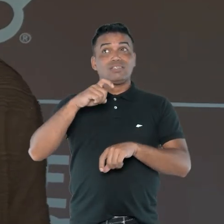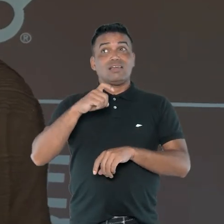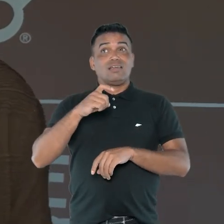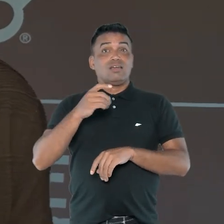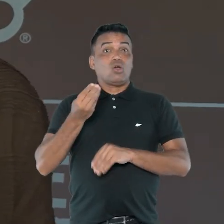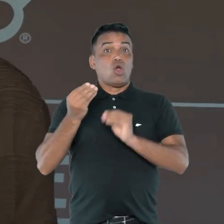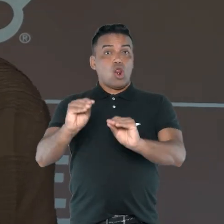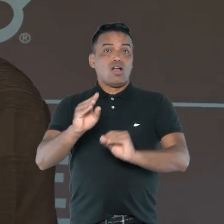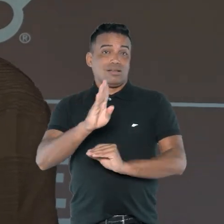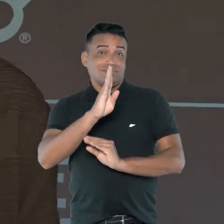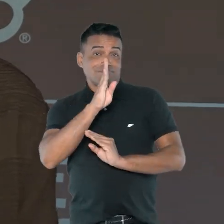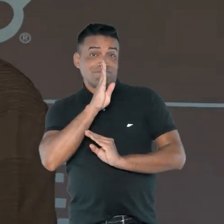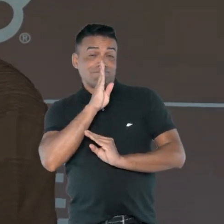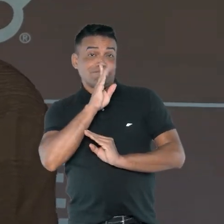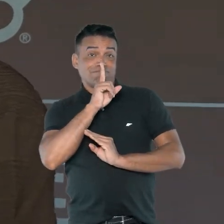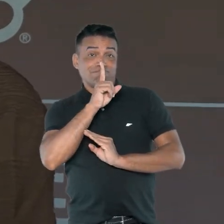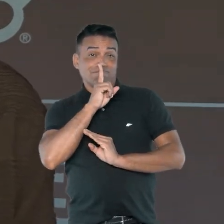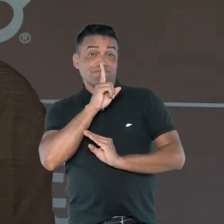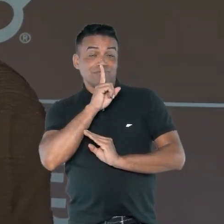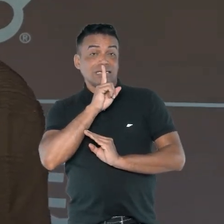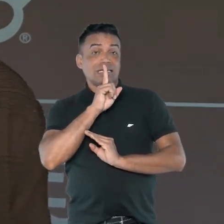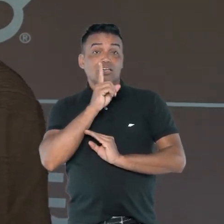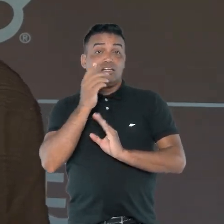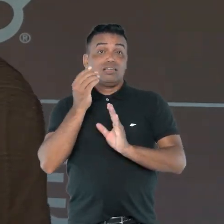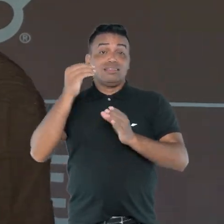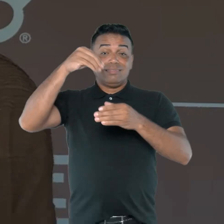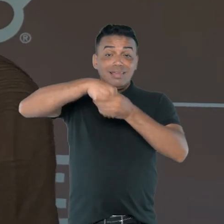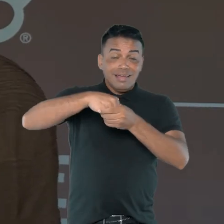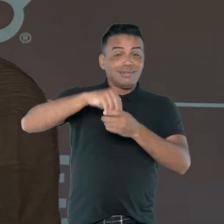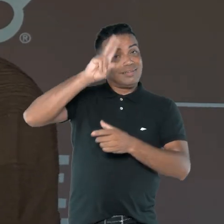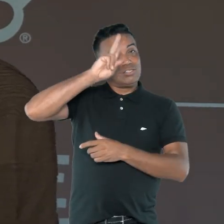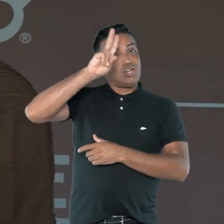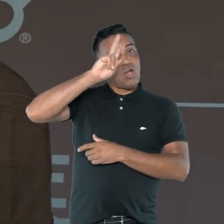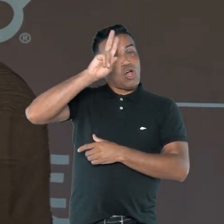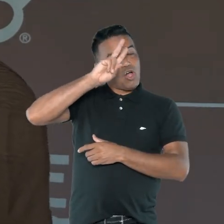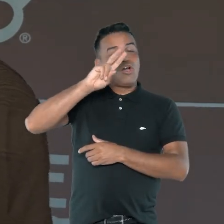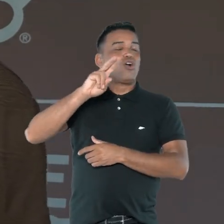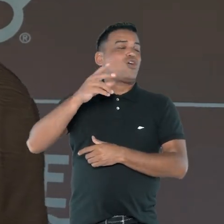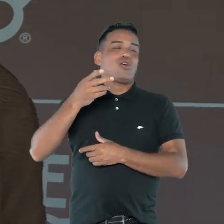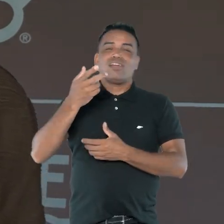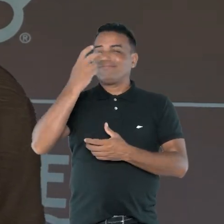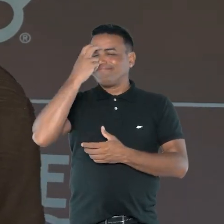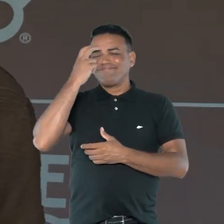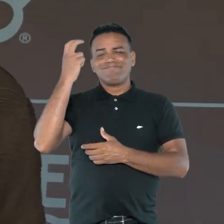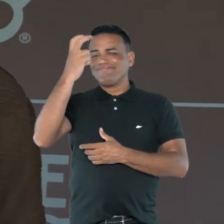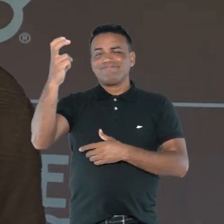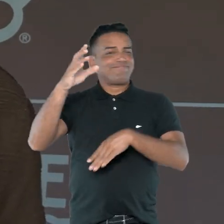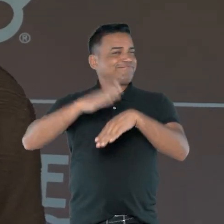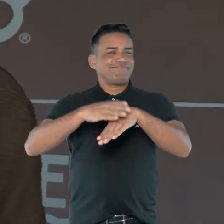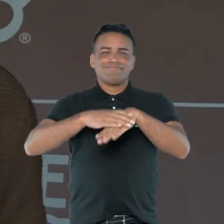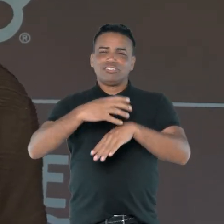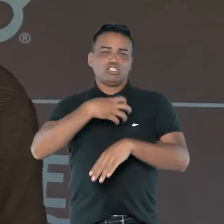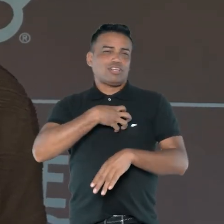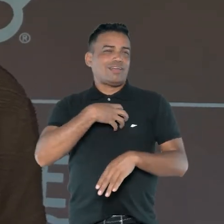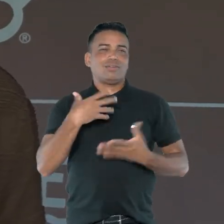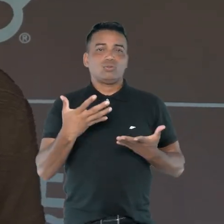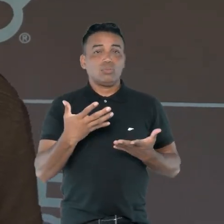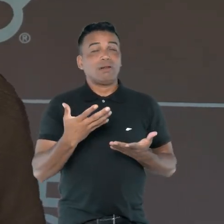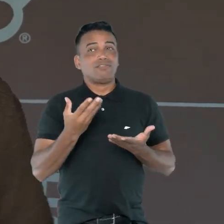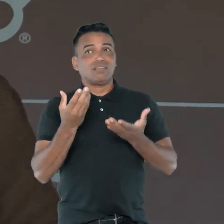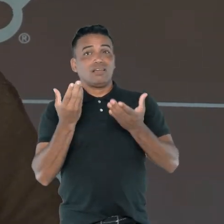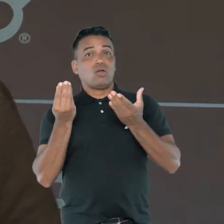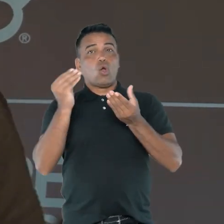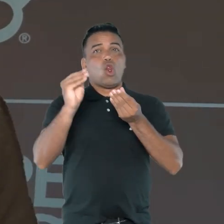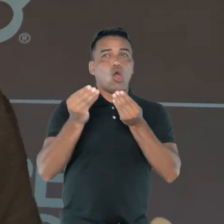que você traz, né, de modo muito inteligente para a história e, naturalmente, também para que a gente